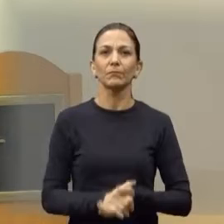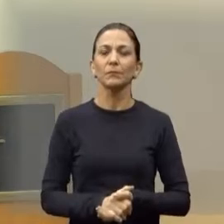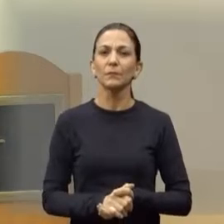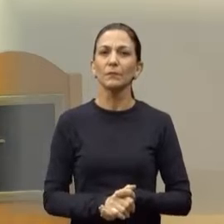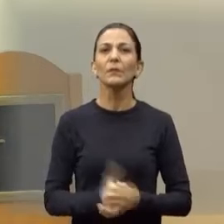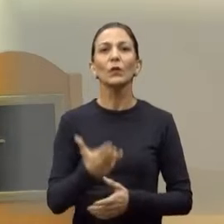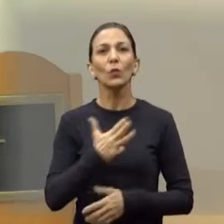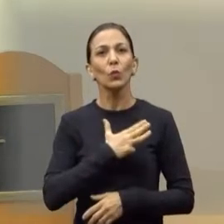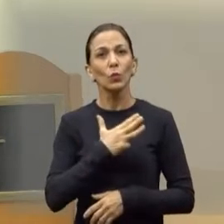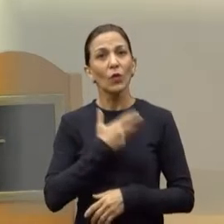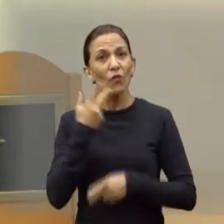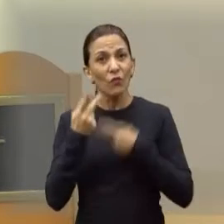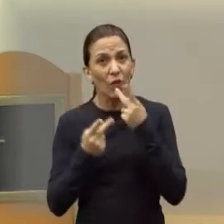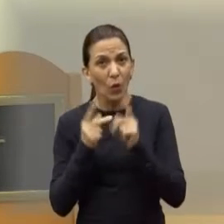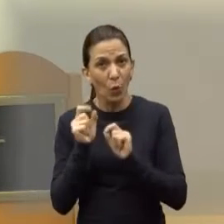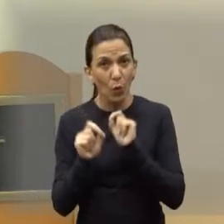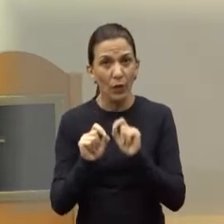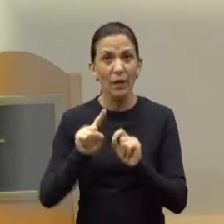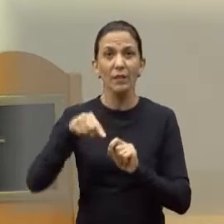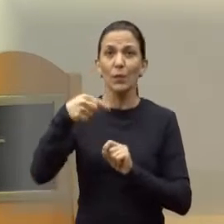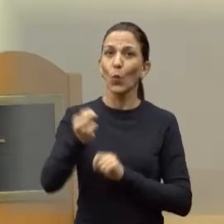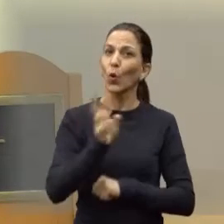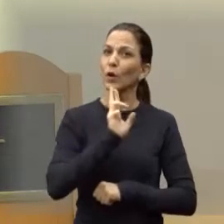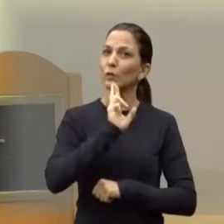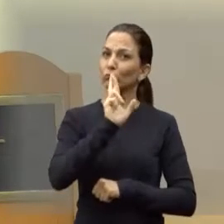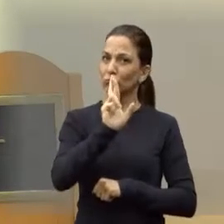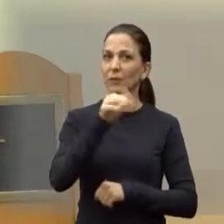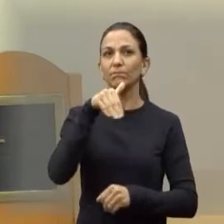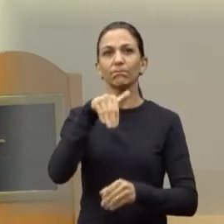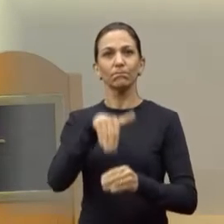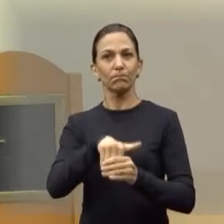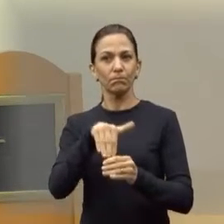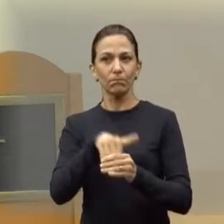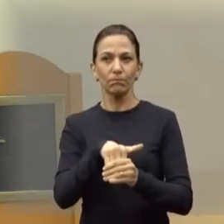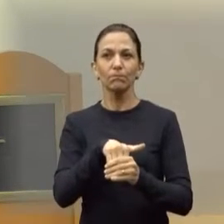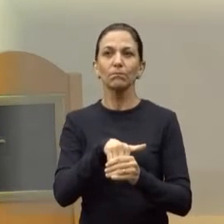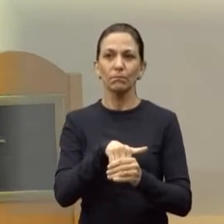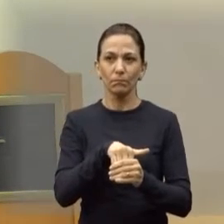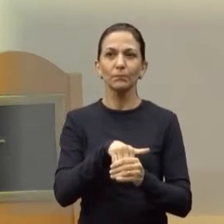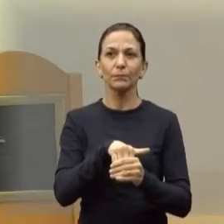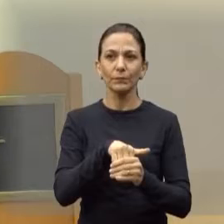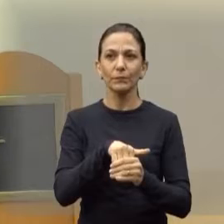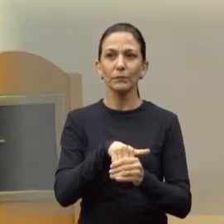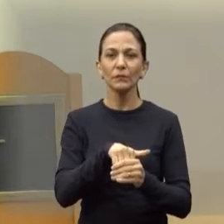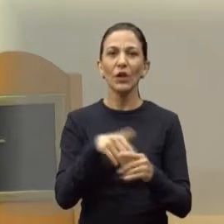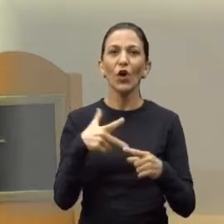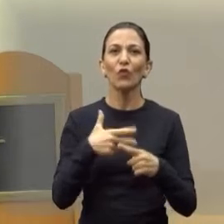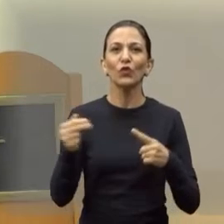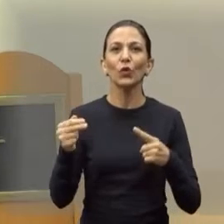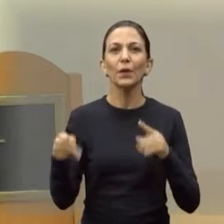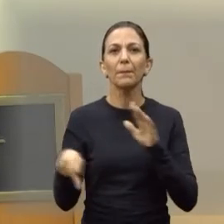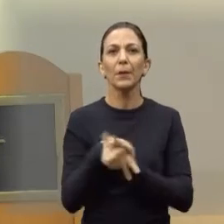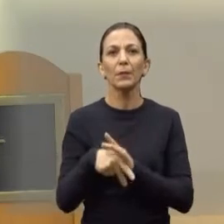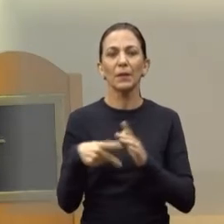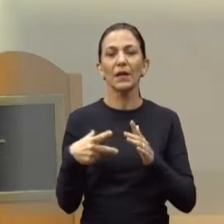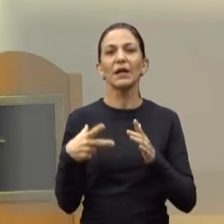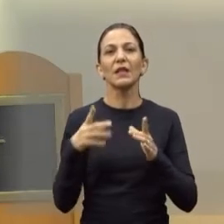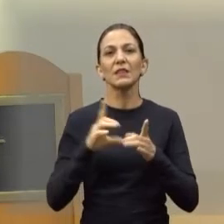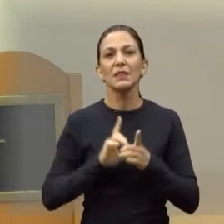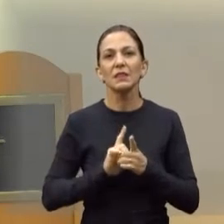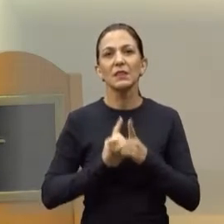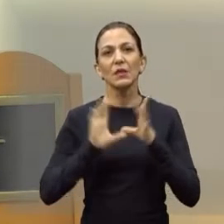como Lula falou após o resultado das eleições essa é uma vitória da democracia